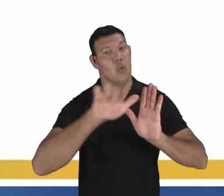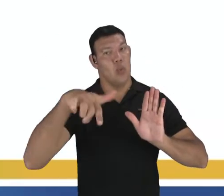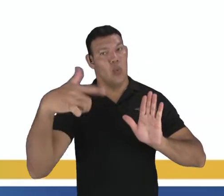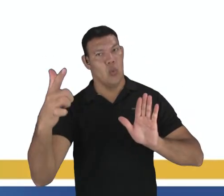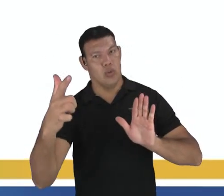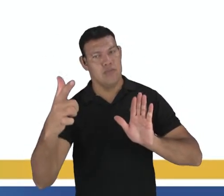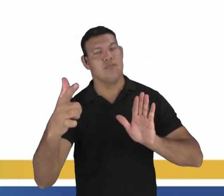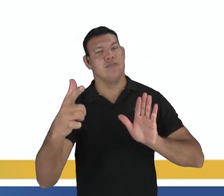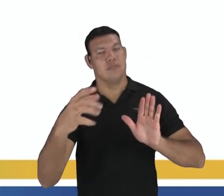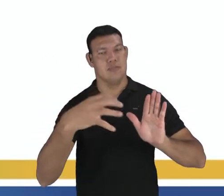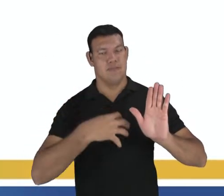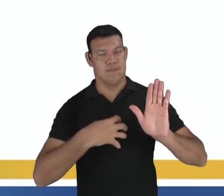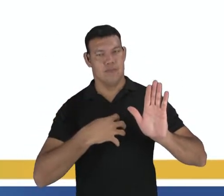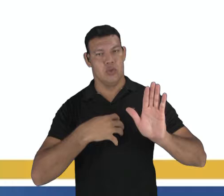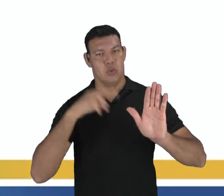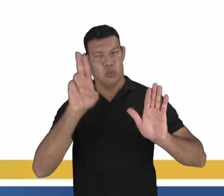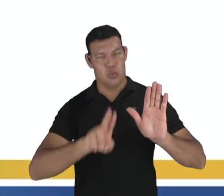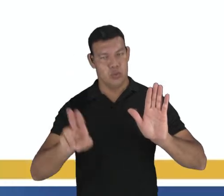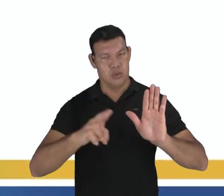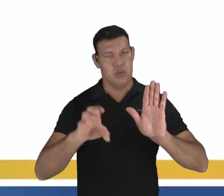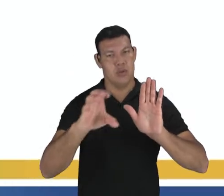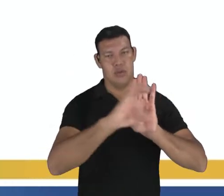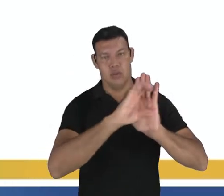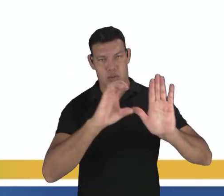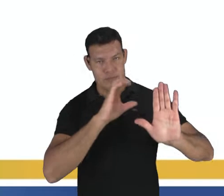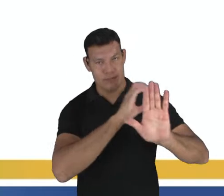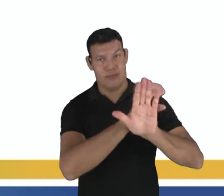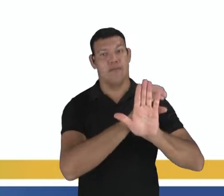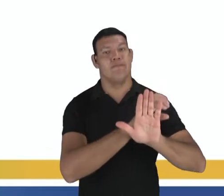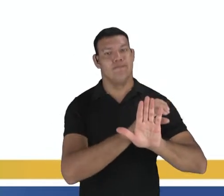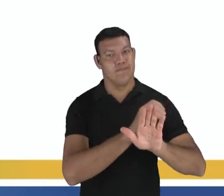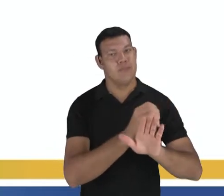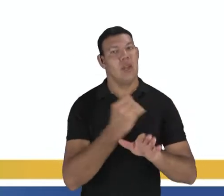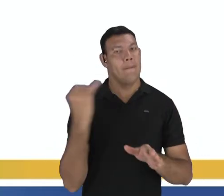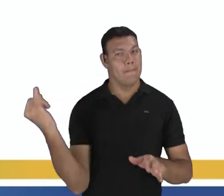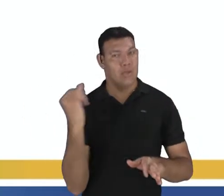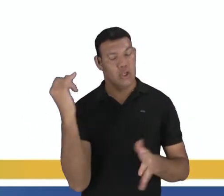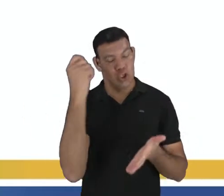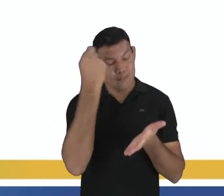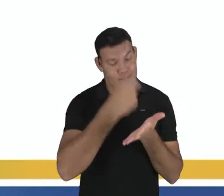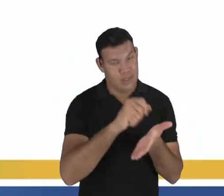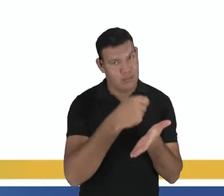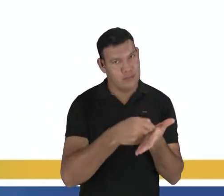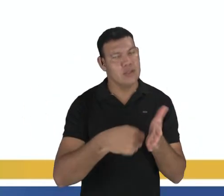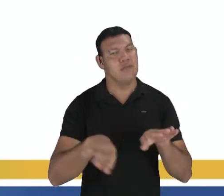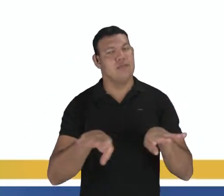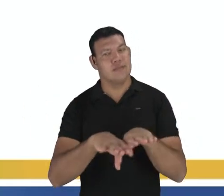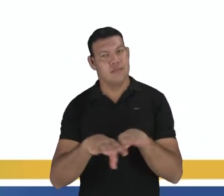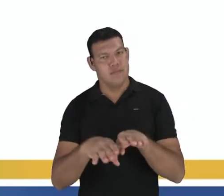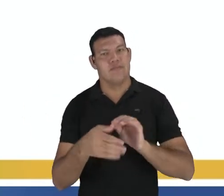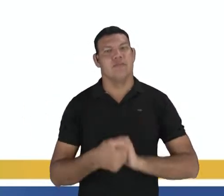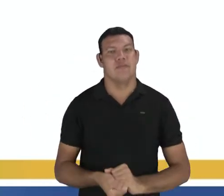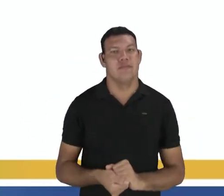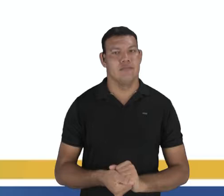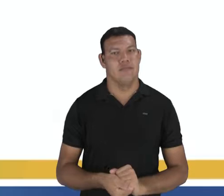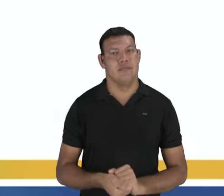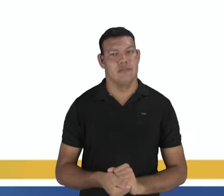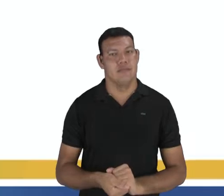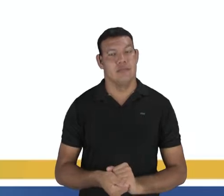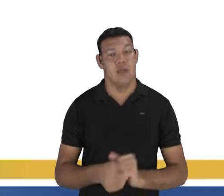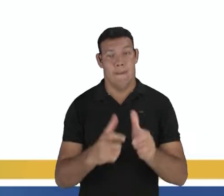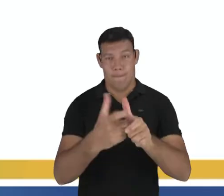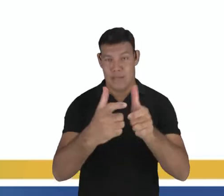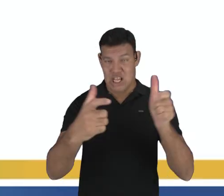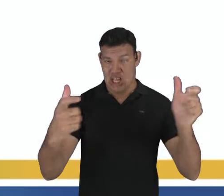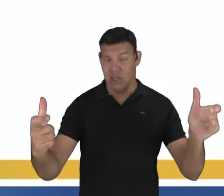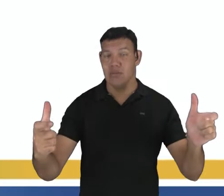mais o sentido conotativo. Isso é importante vocês também anotarem. Todas as vezes, na maioria das